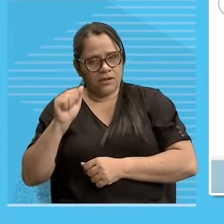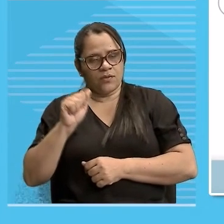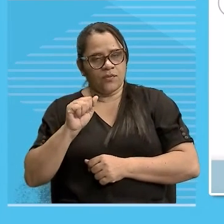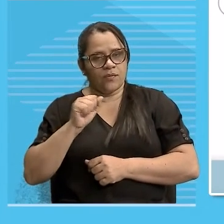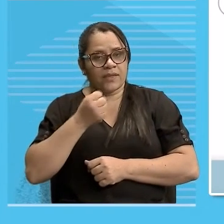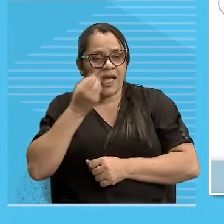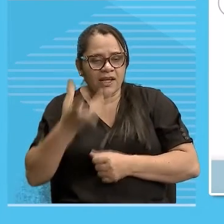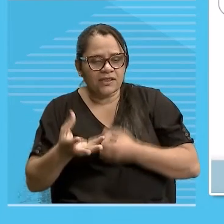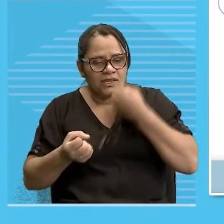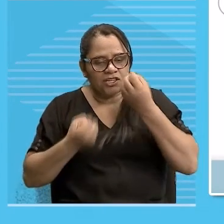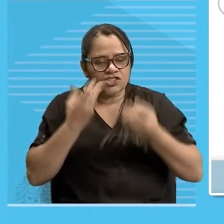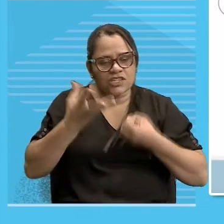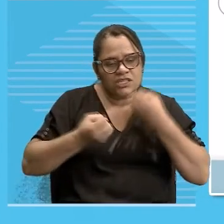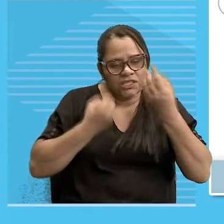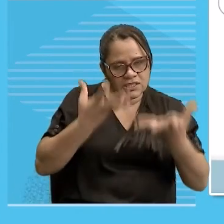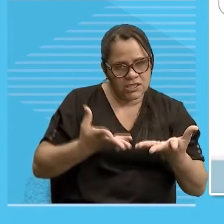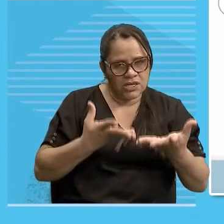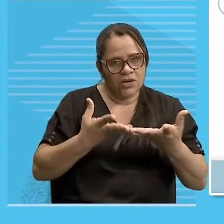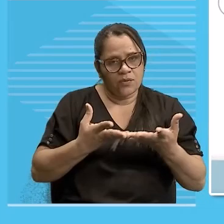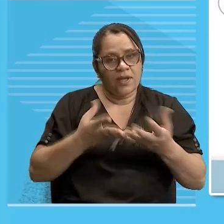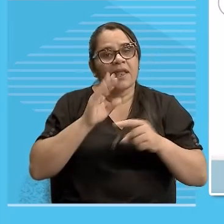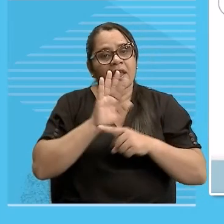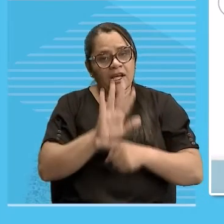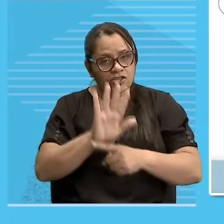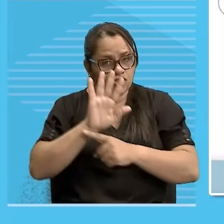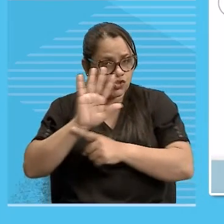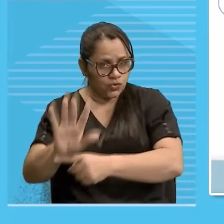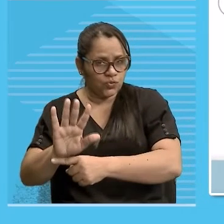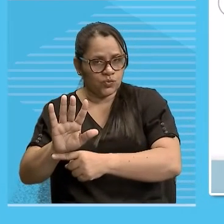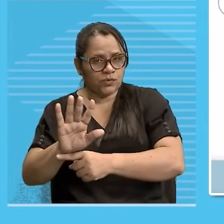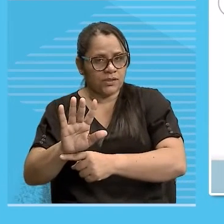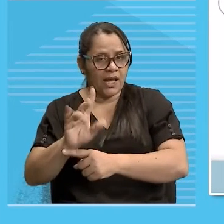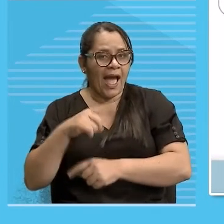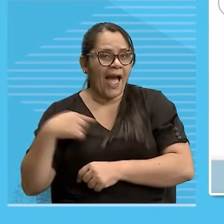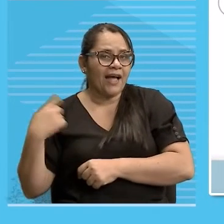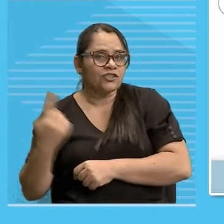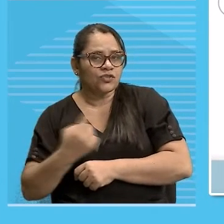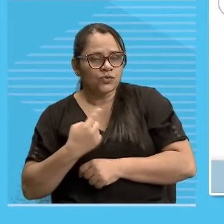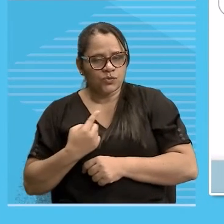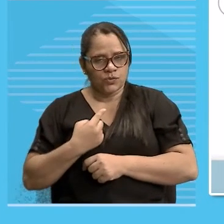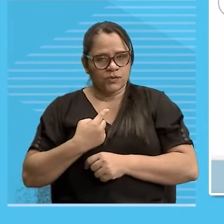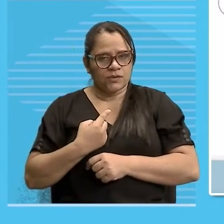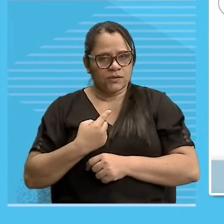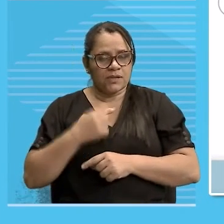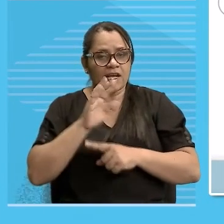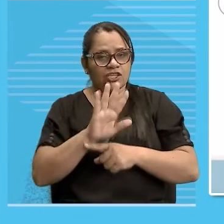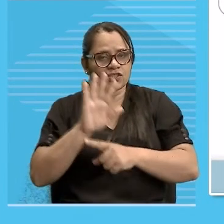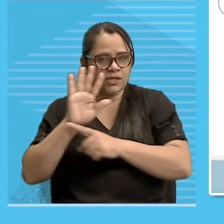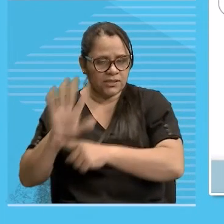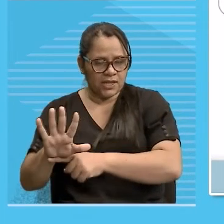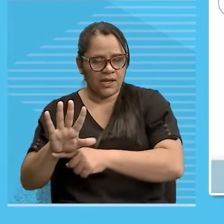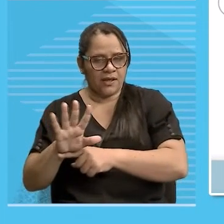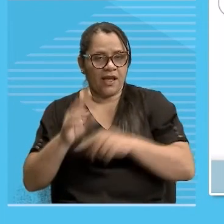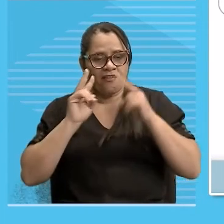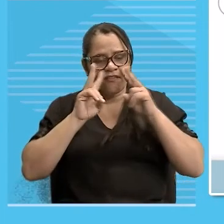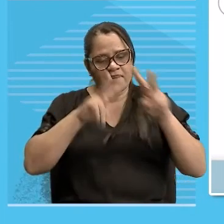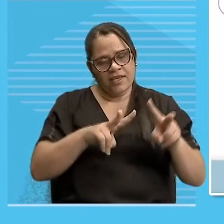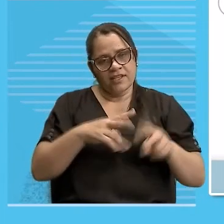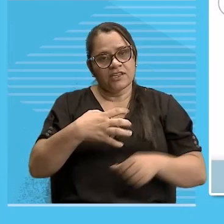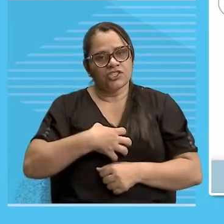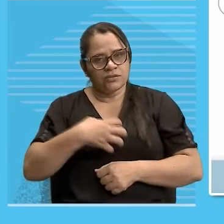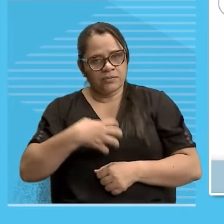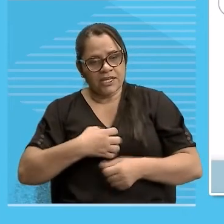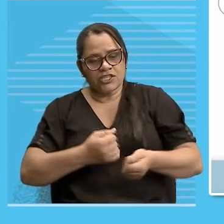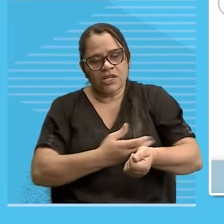interjeição, ela vai ajudar nós, nos ajudar a enxergar sentimentos e emoções nos